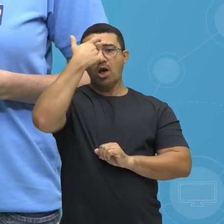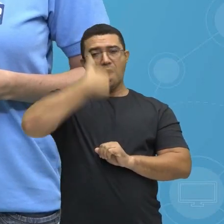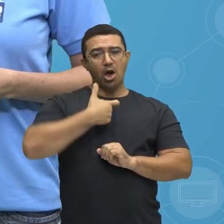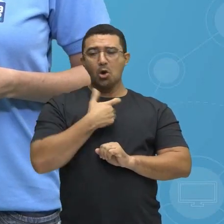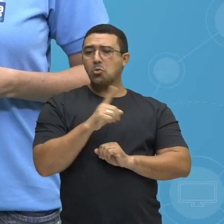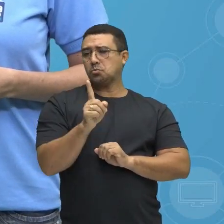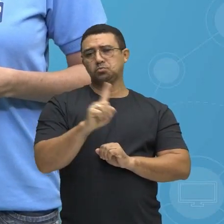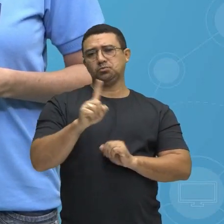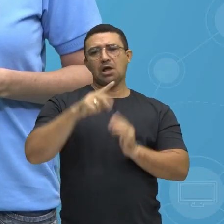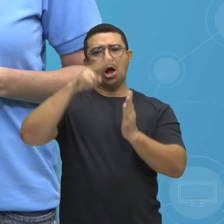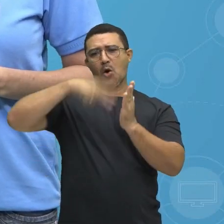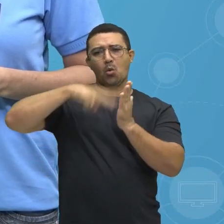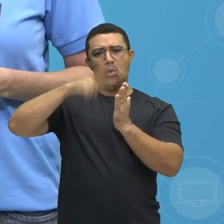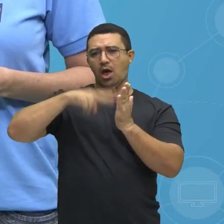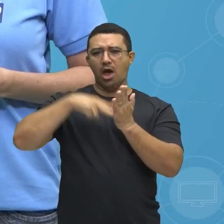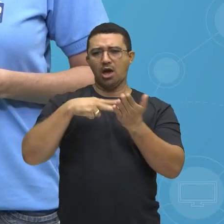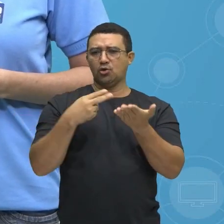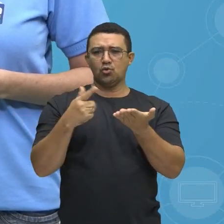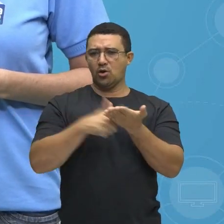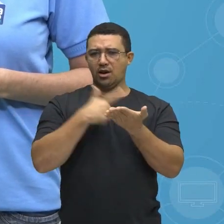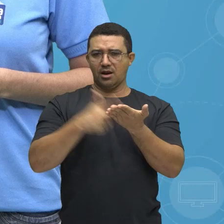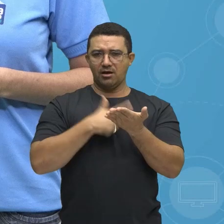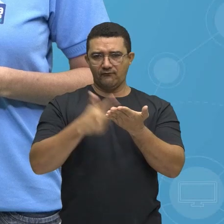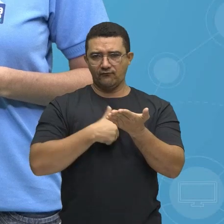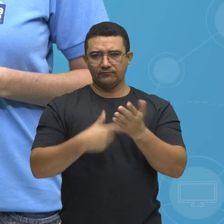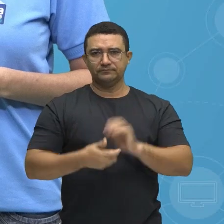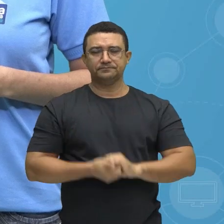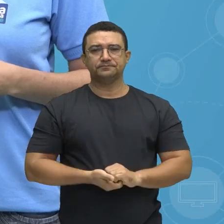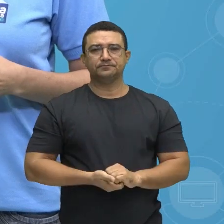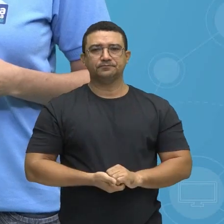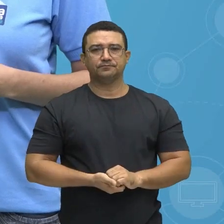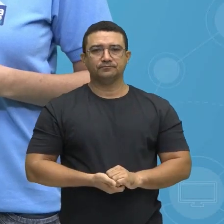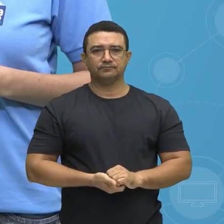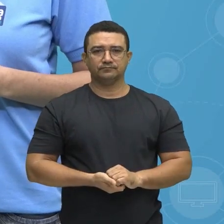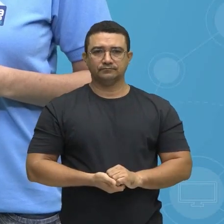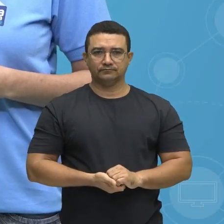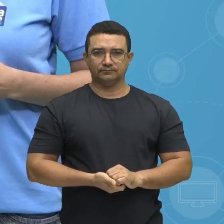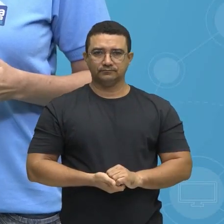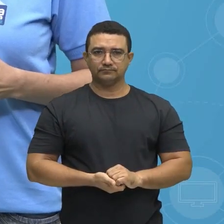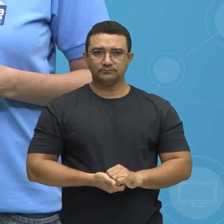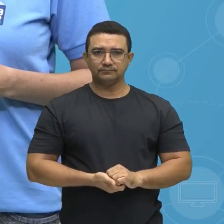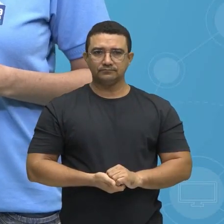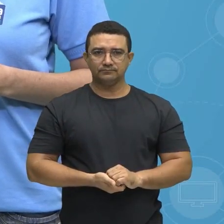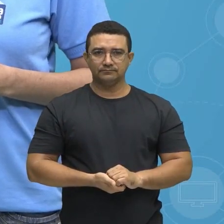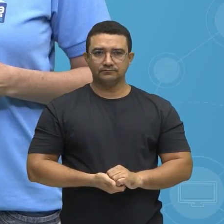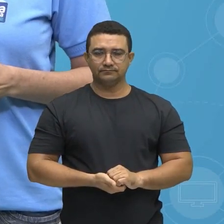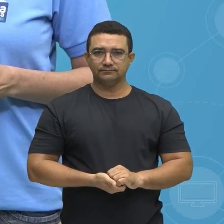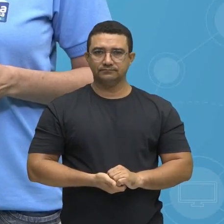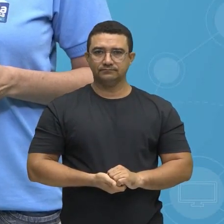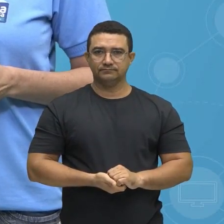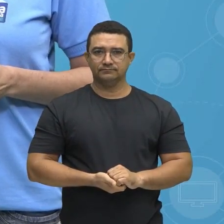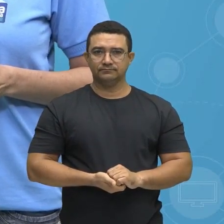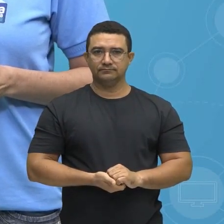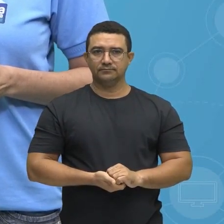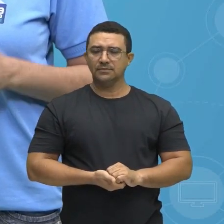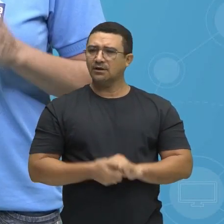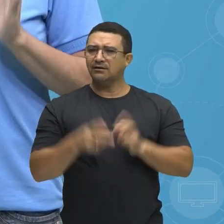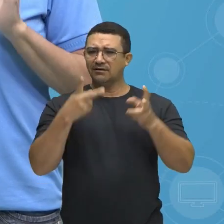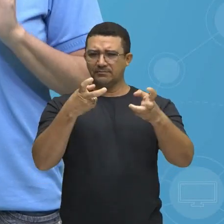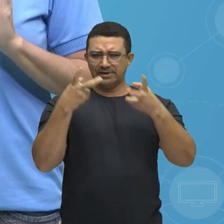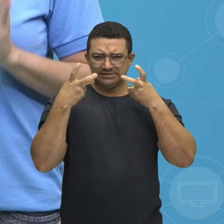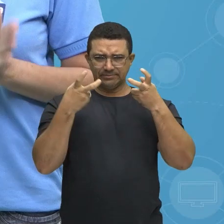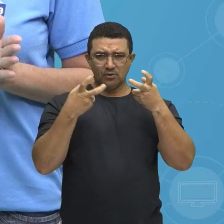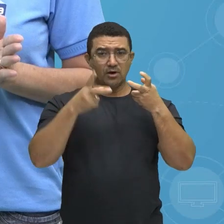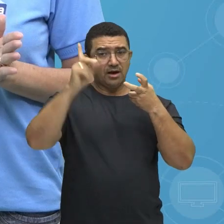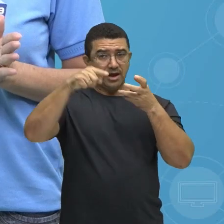que não. No, I don't. Não, eu não leio livros. No, I don't. Então, você percebeu que é